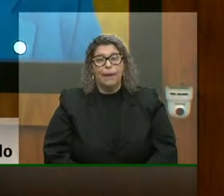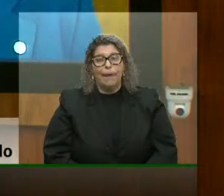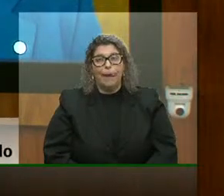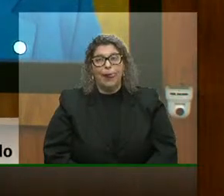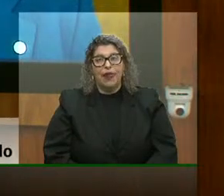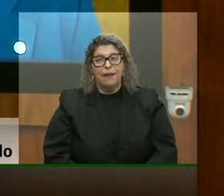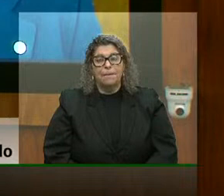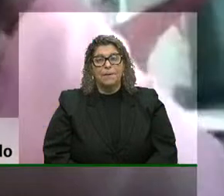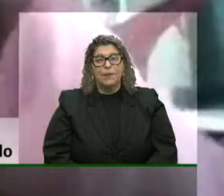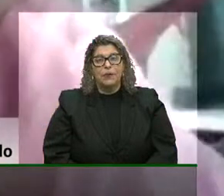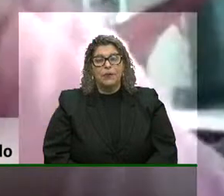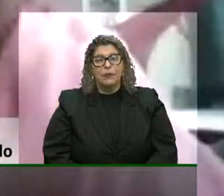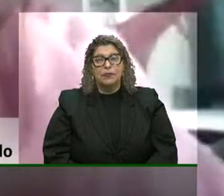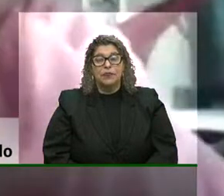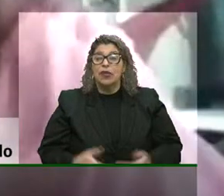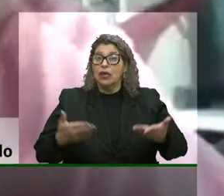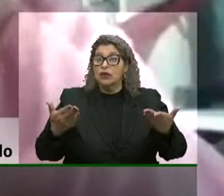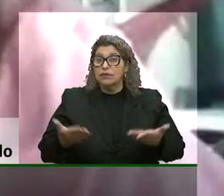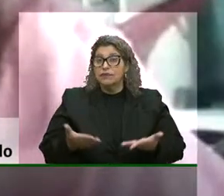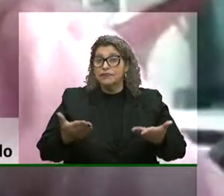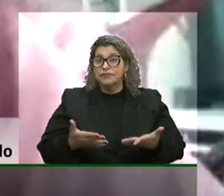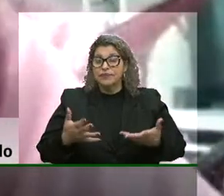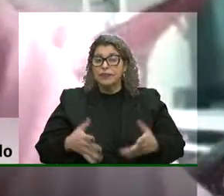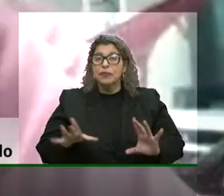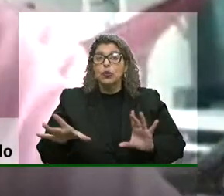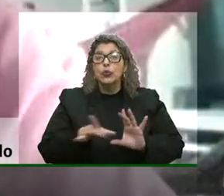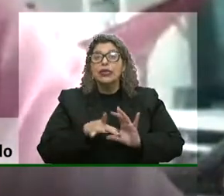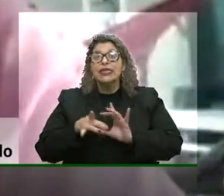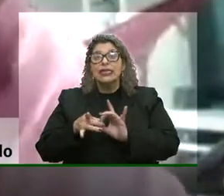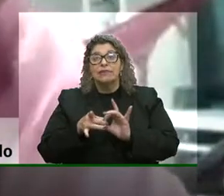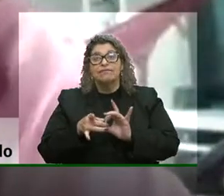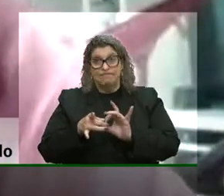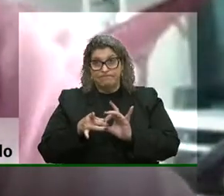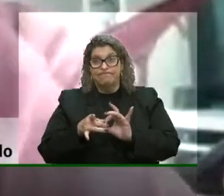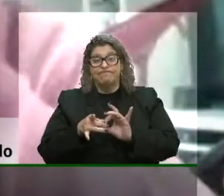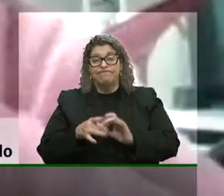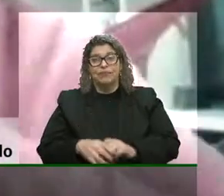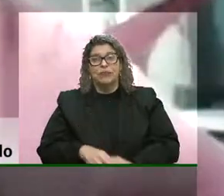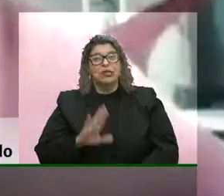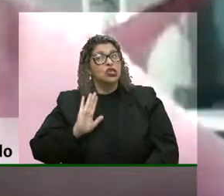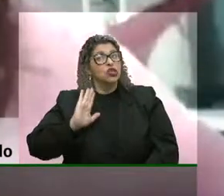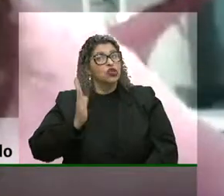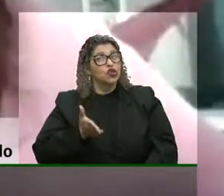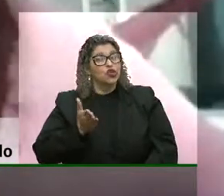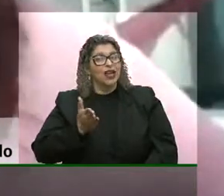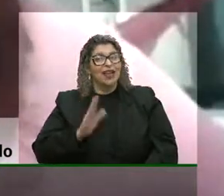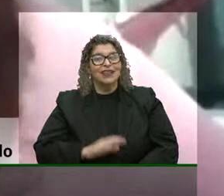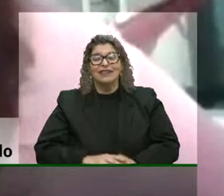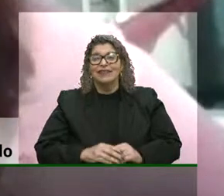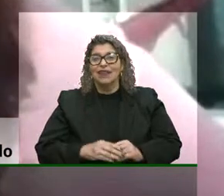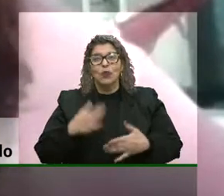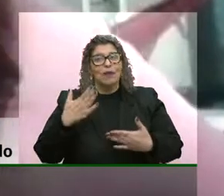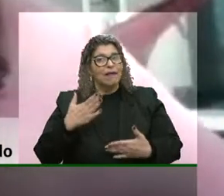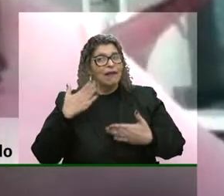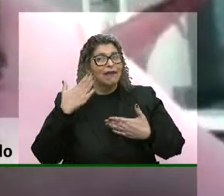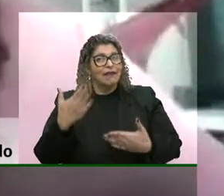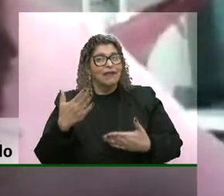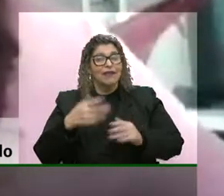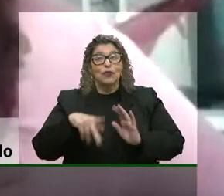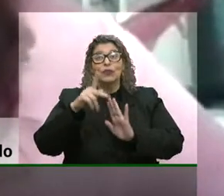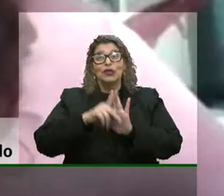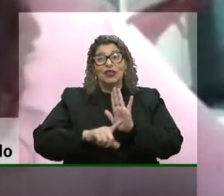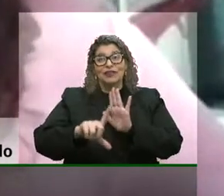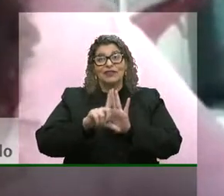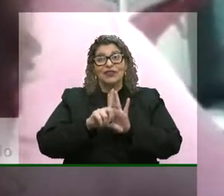Certo, obrigada. Eu quero me somar aí aos que já estão elogiando a iniciativa, o projeto de